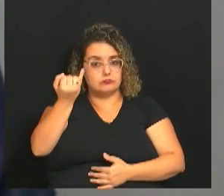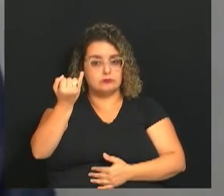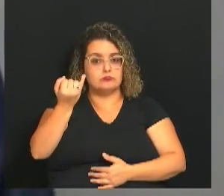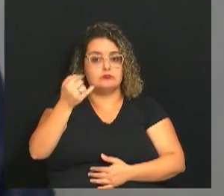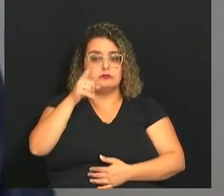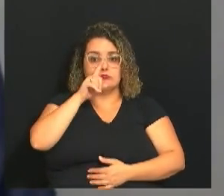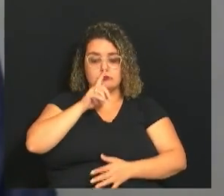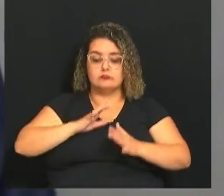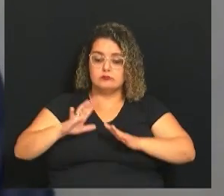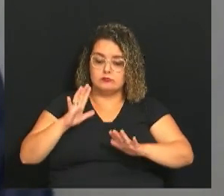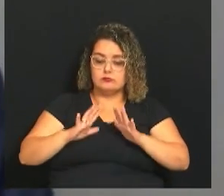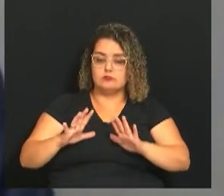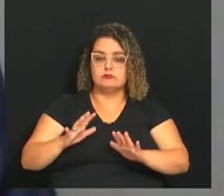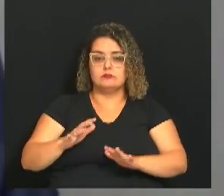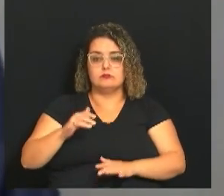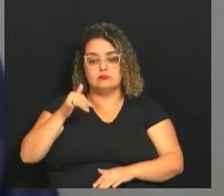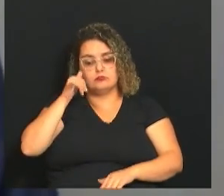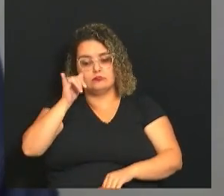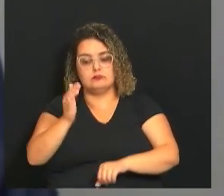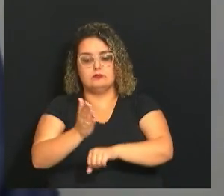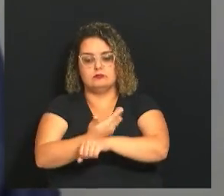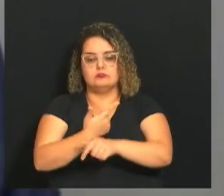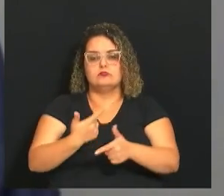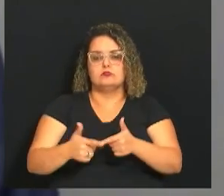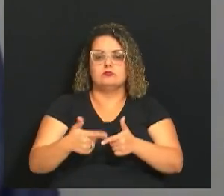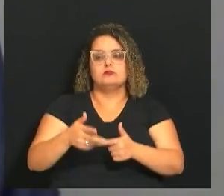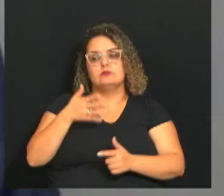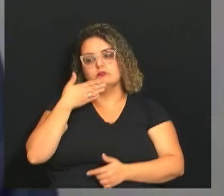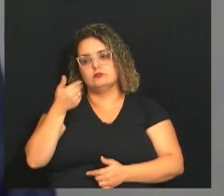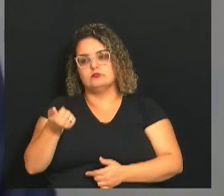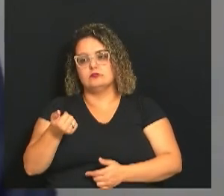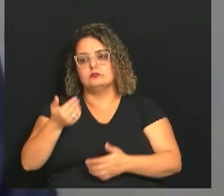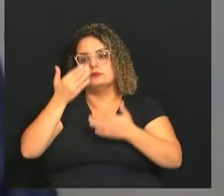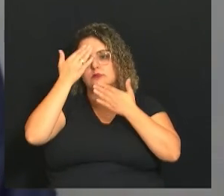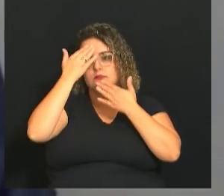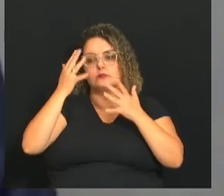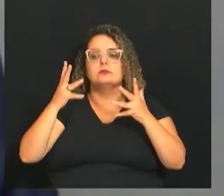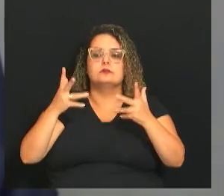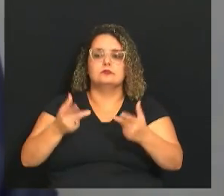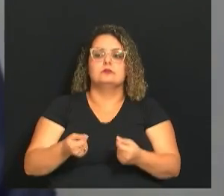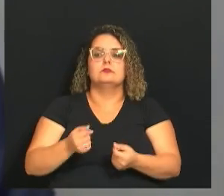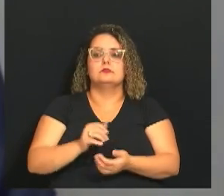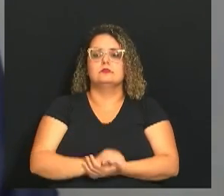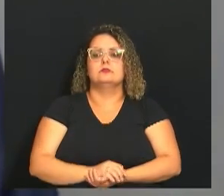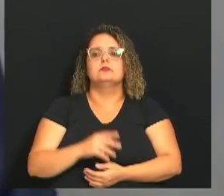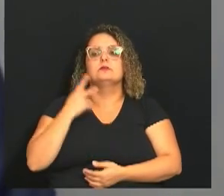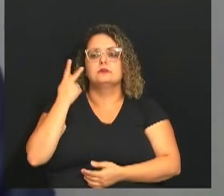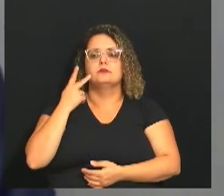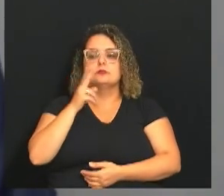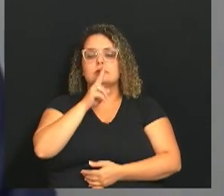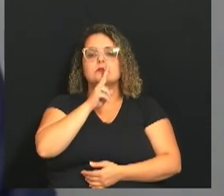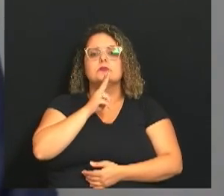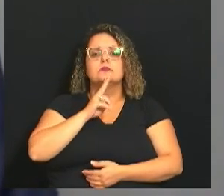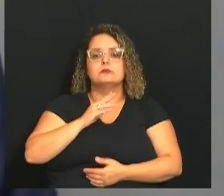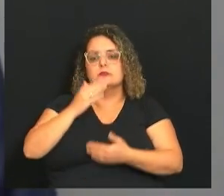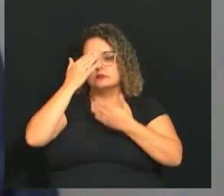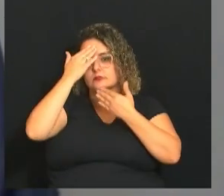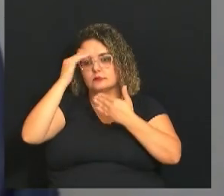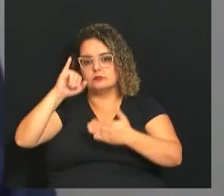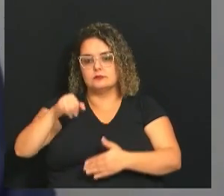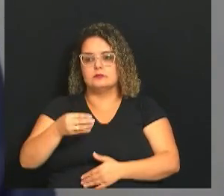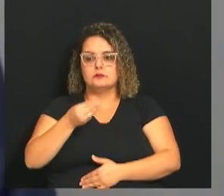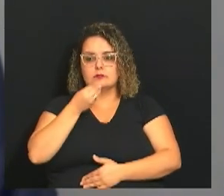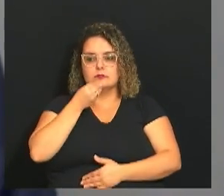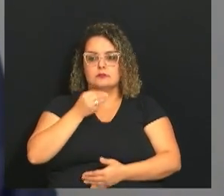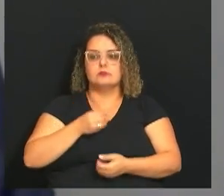e a prevenção é o melhor caminho. Agradeço a todos novamente. Vereador Nelson, muito obrigado pela oportunidade e eu